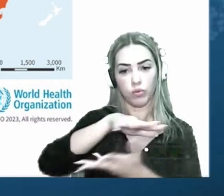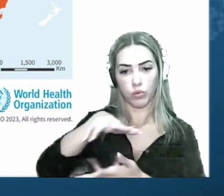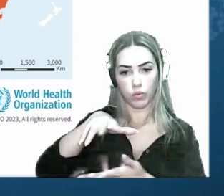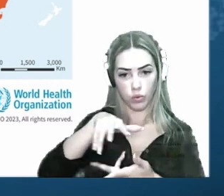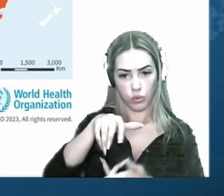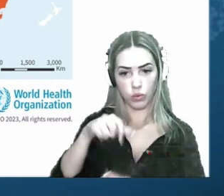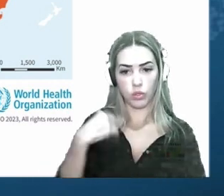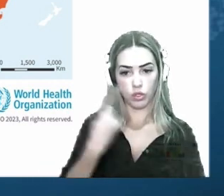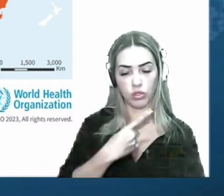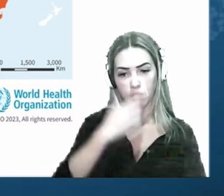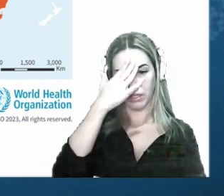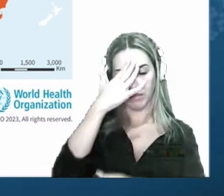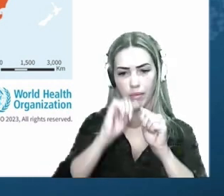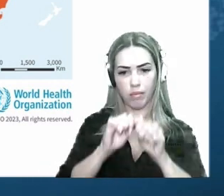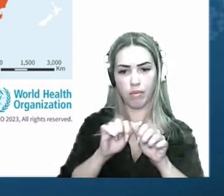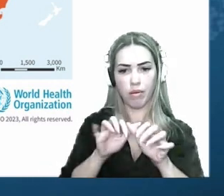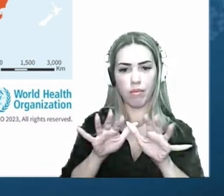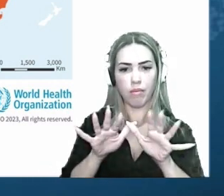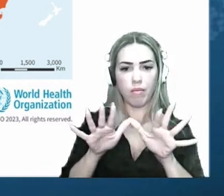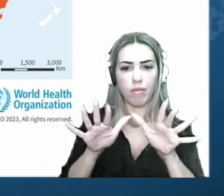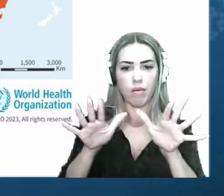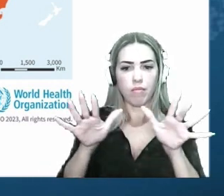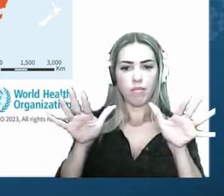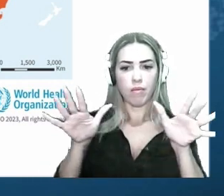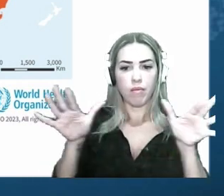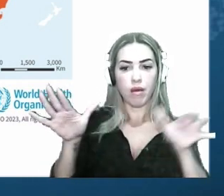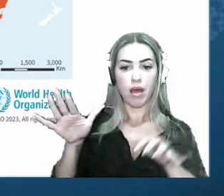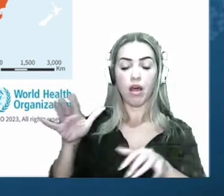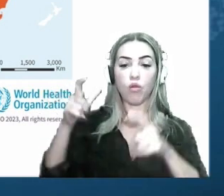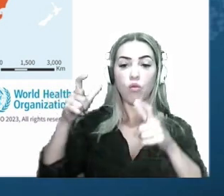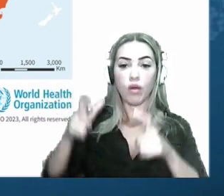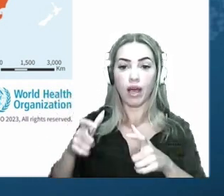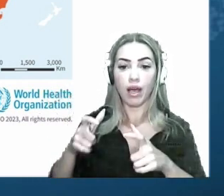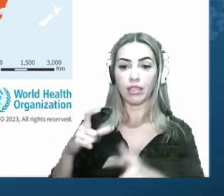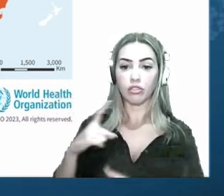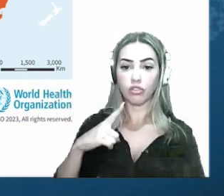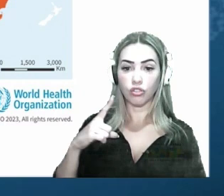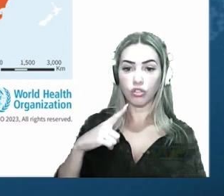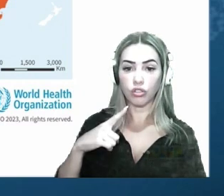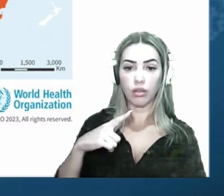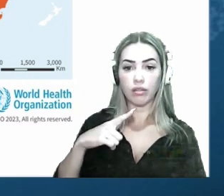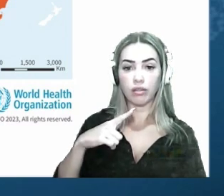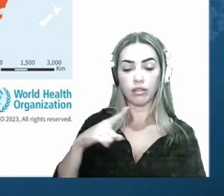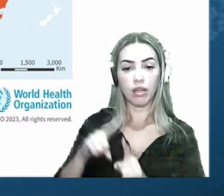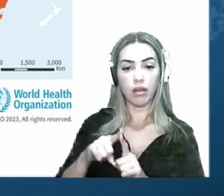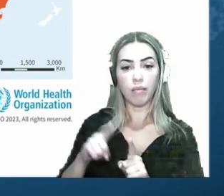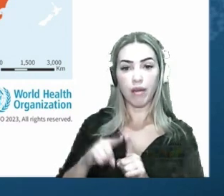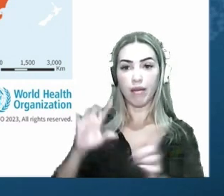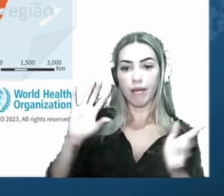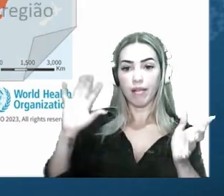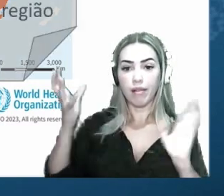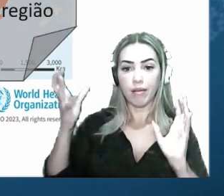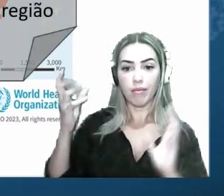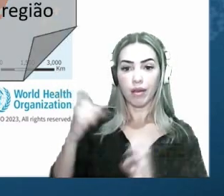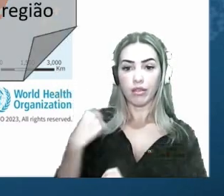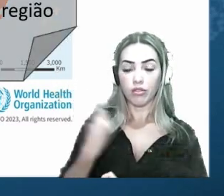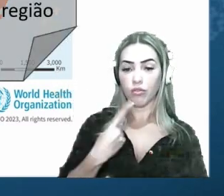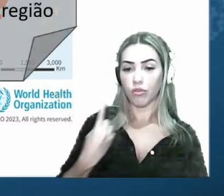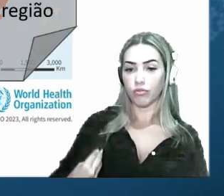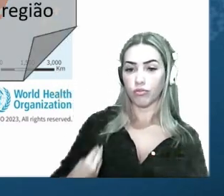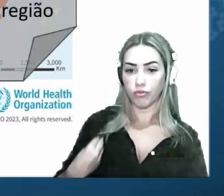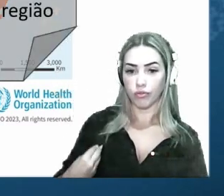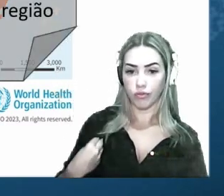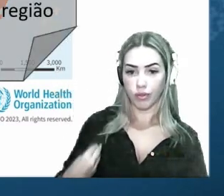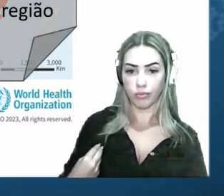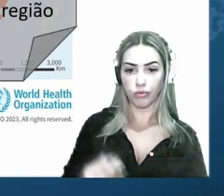avançando sobre áreas temperadas, considerando os fatores climáticos que nós vivemos recentemente.